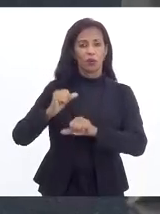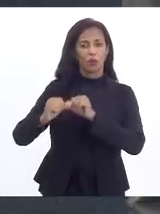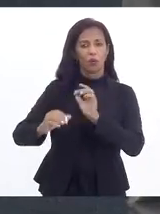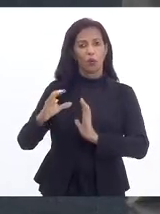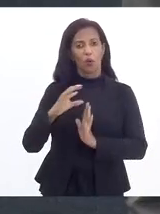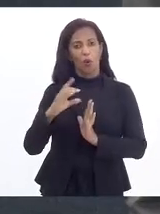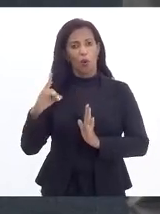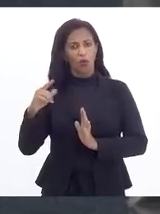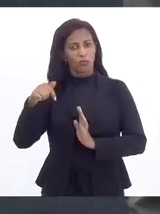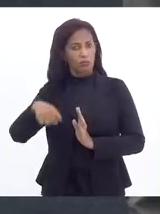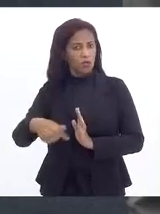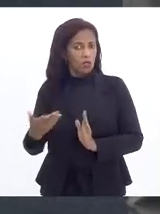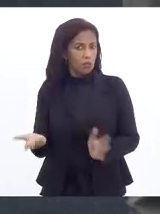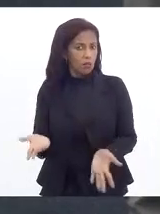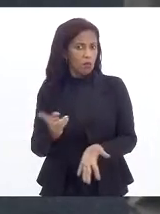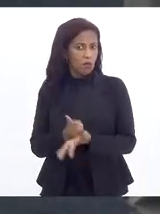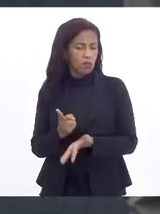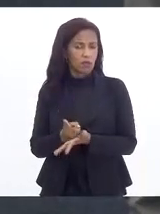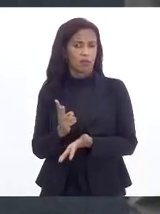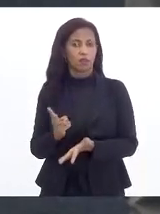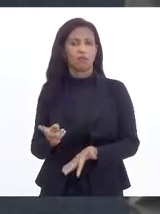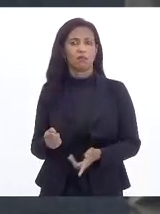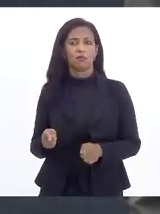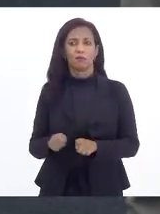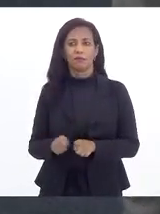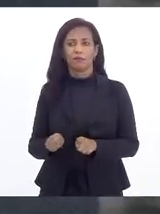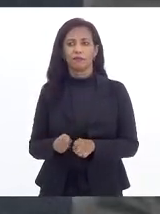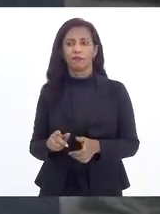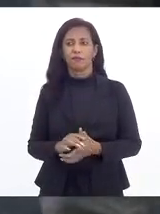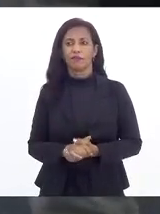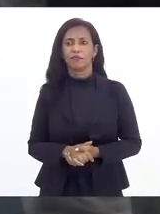mesmo e o Código Penal. E outra coisa, para finalizar,